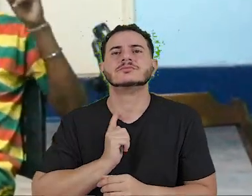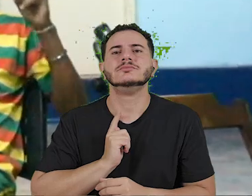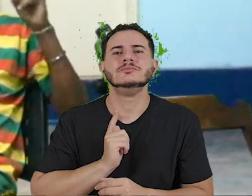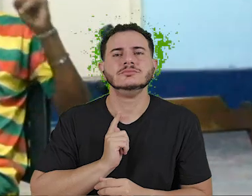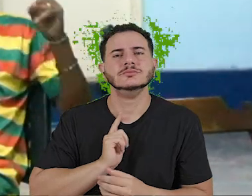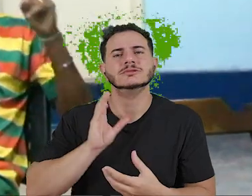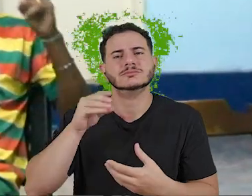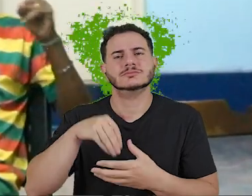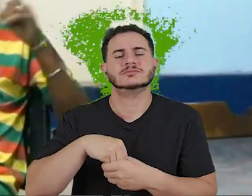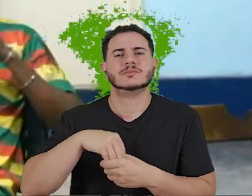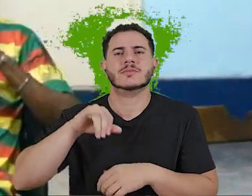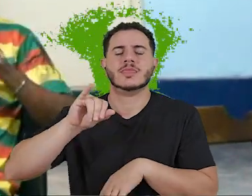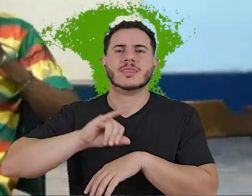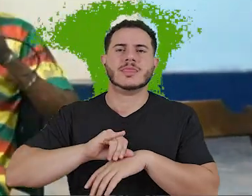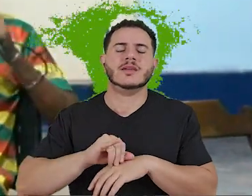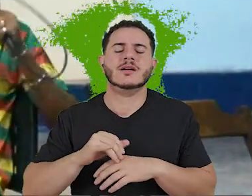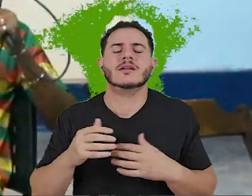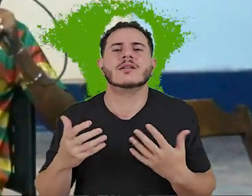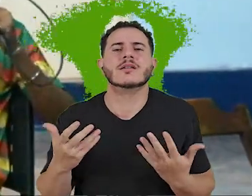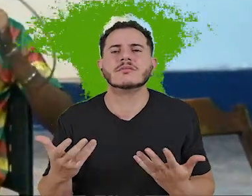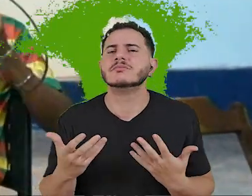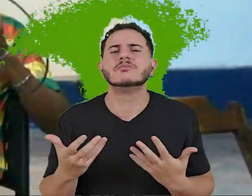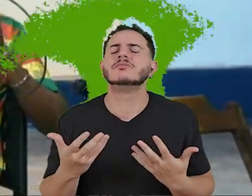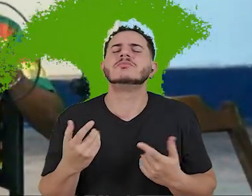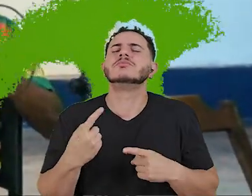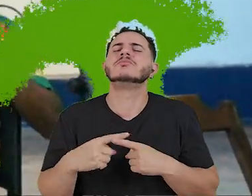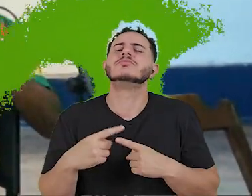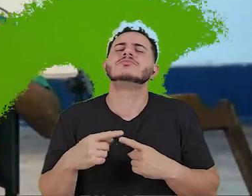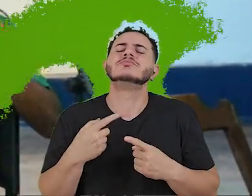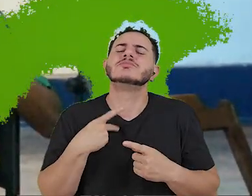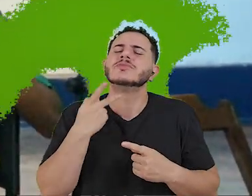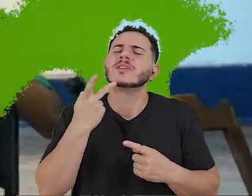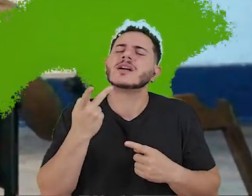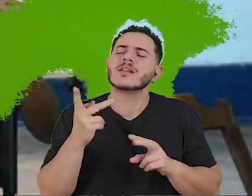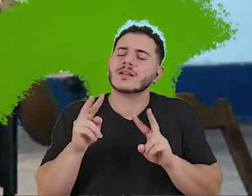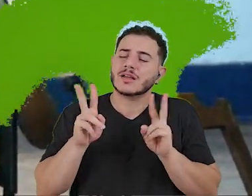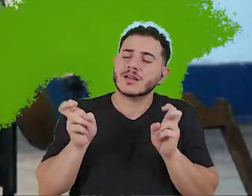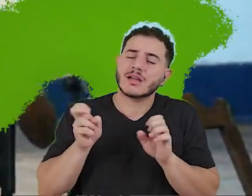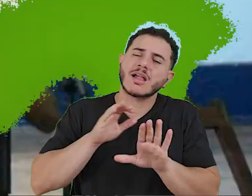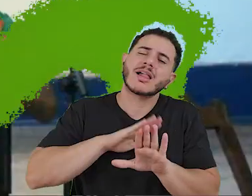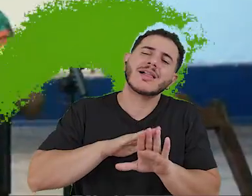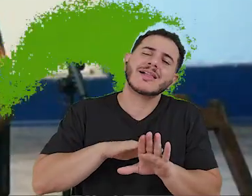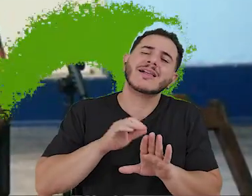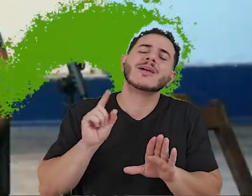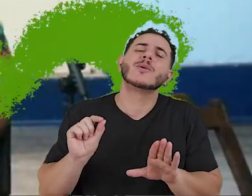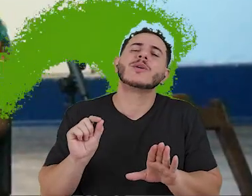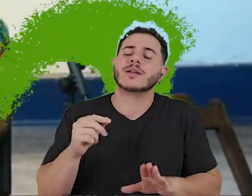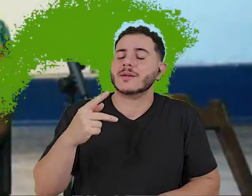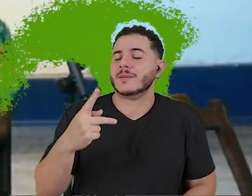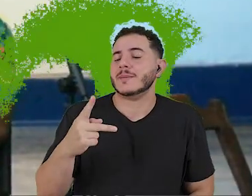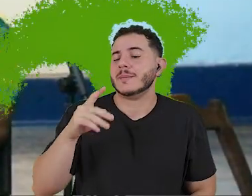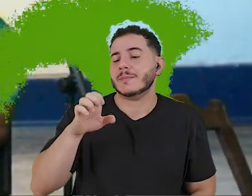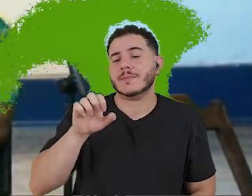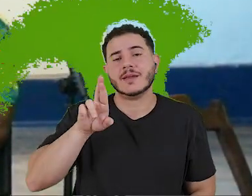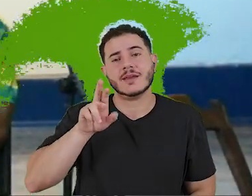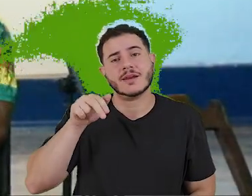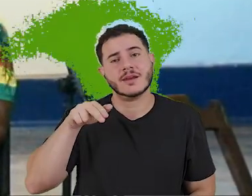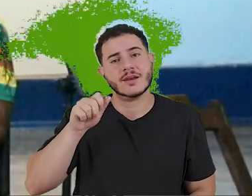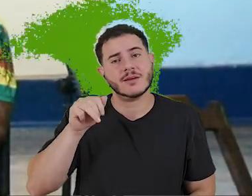não gostam, mas é verdade. Por que eu digo isso? Eu digo uma brincadeira, é uma questão na verdade. Pernambuco, a terra do frevo de